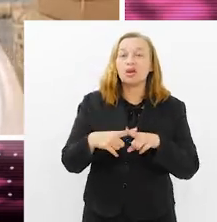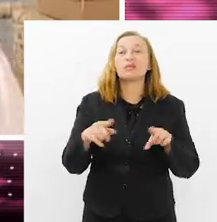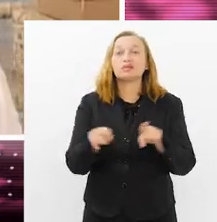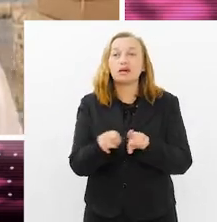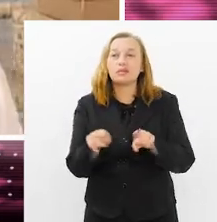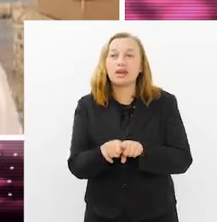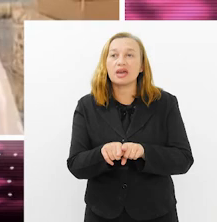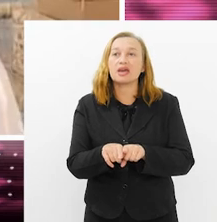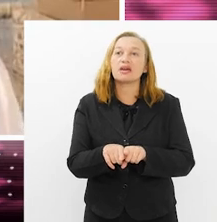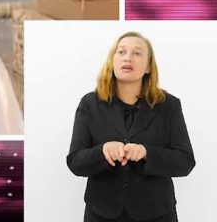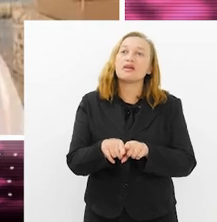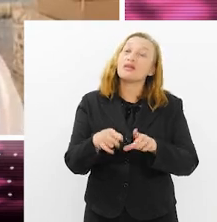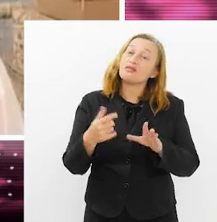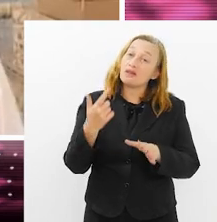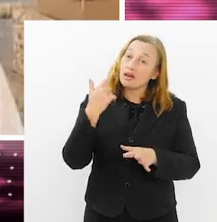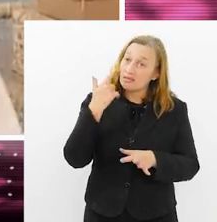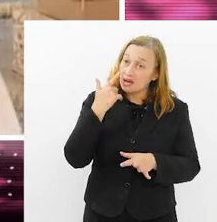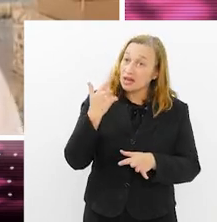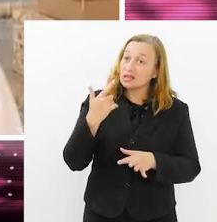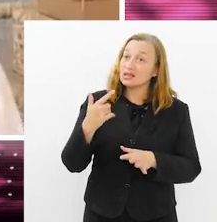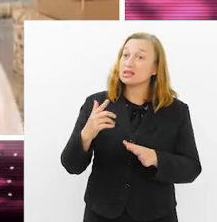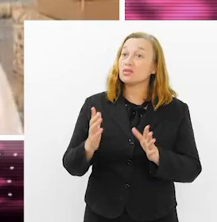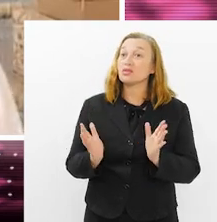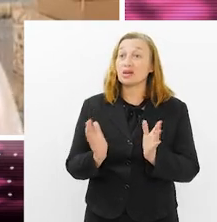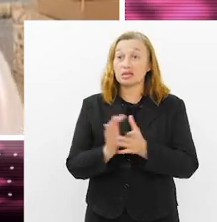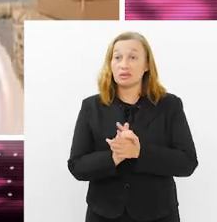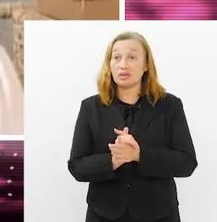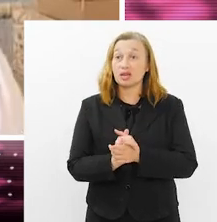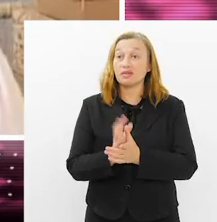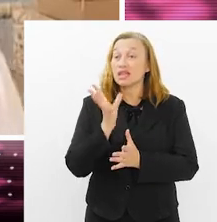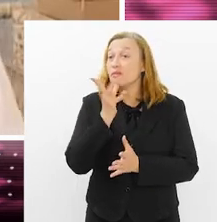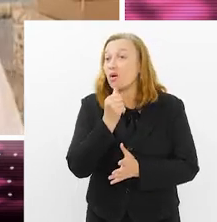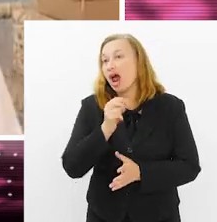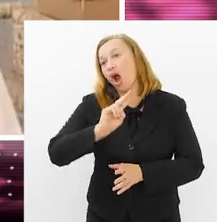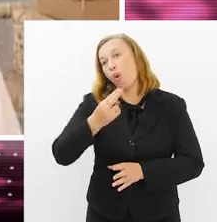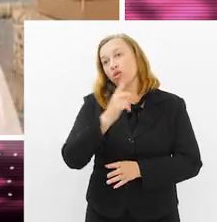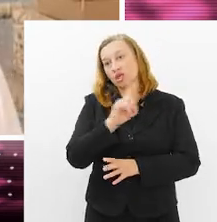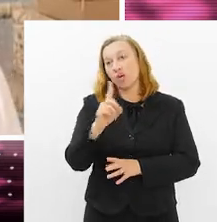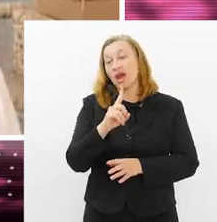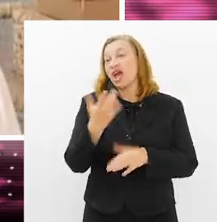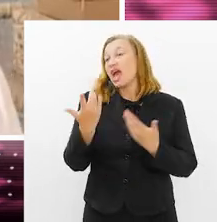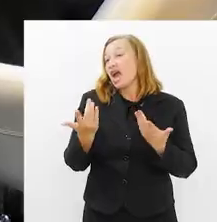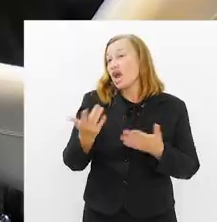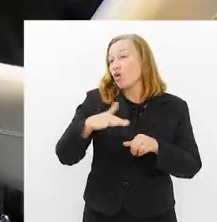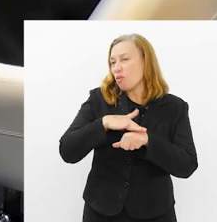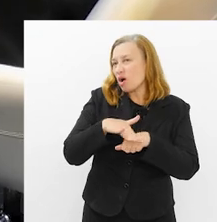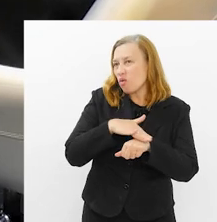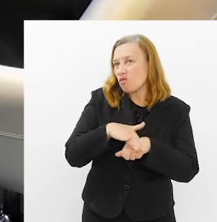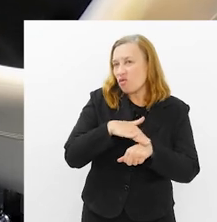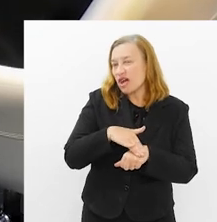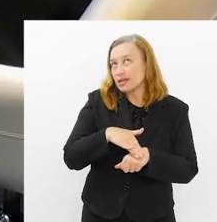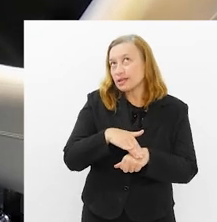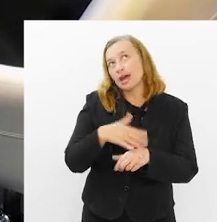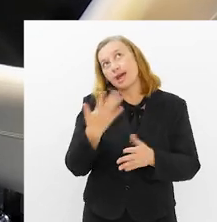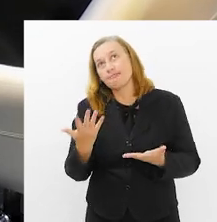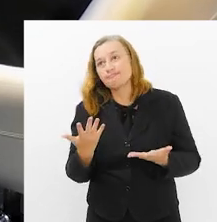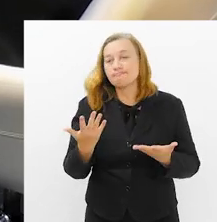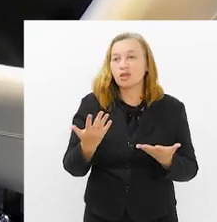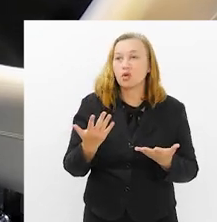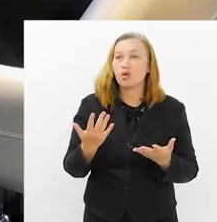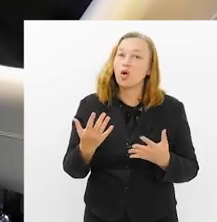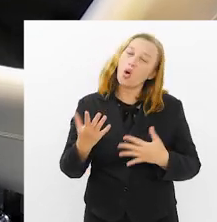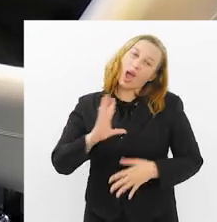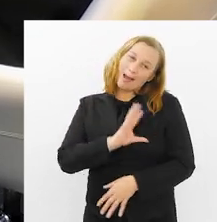isso também vai determinar a longevidade desse relacionamento ou não. É como se essa conversa subentendida fosse